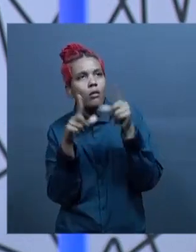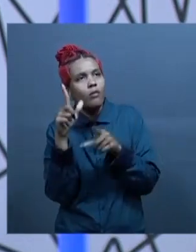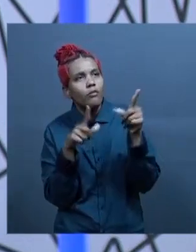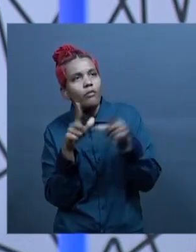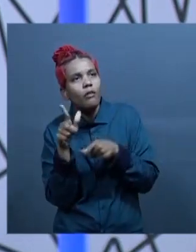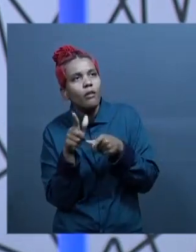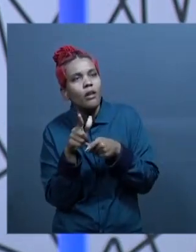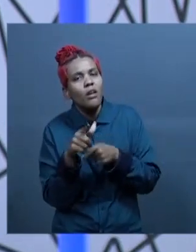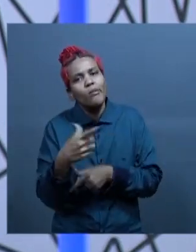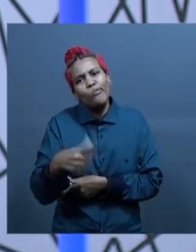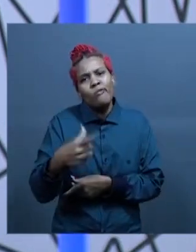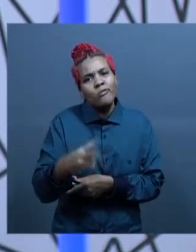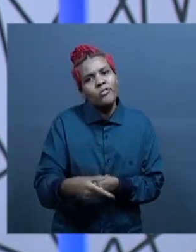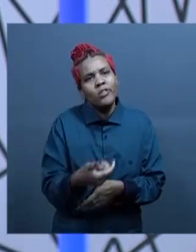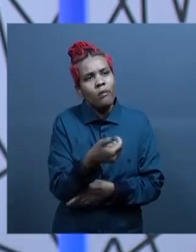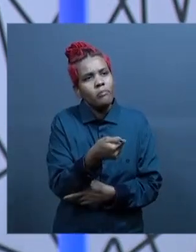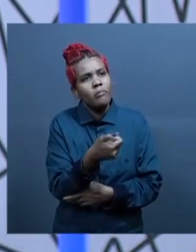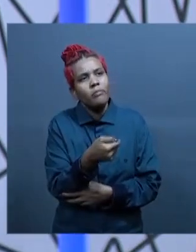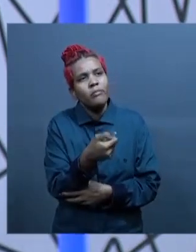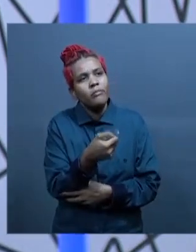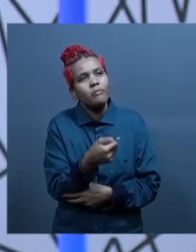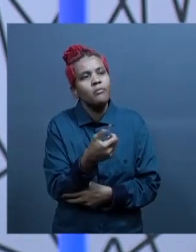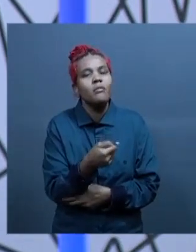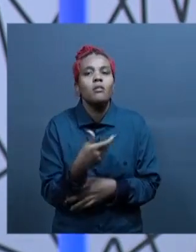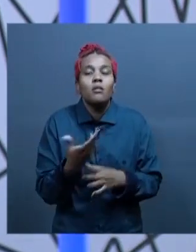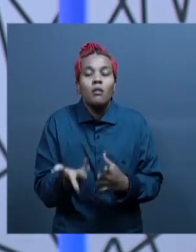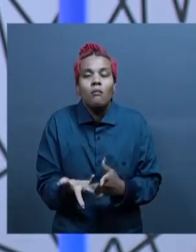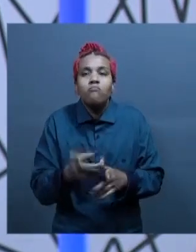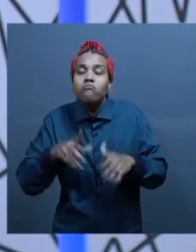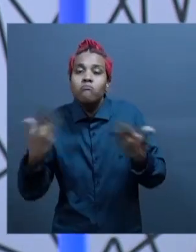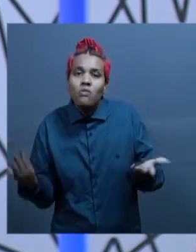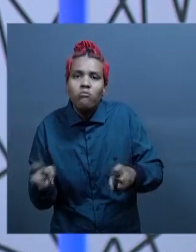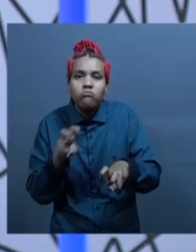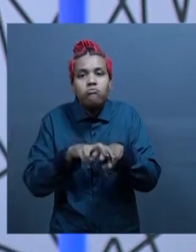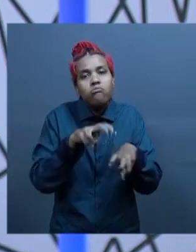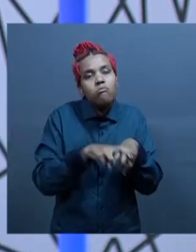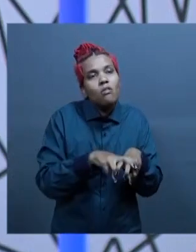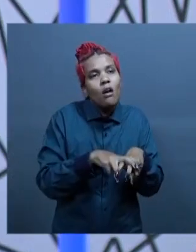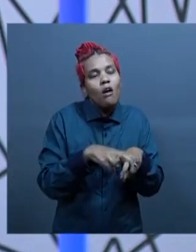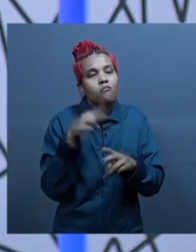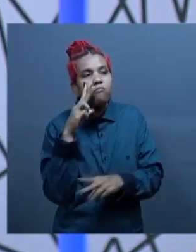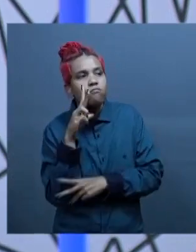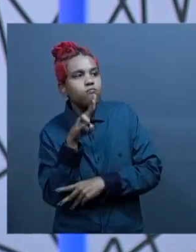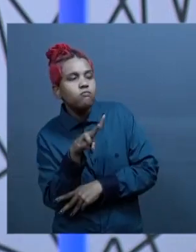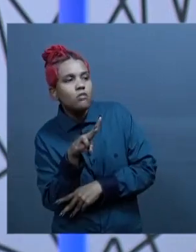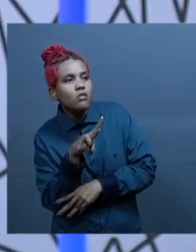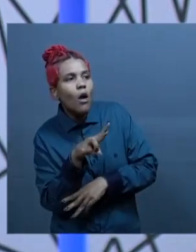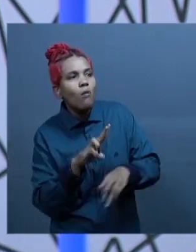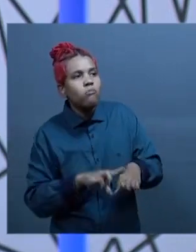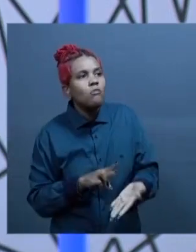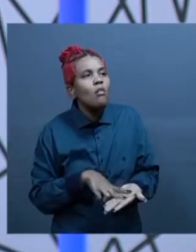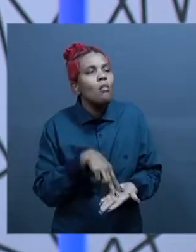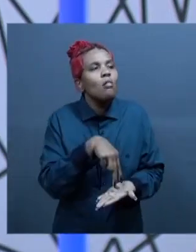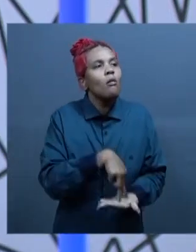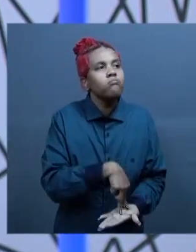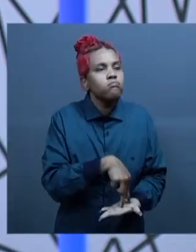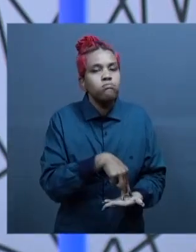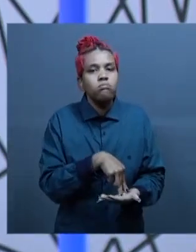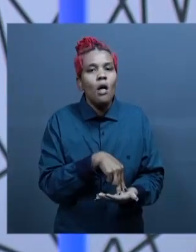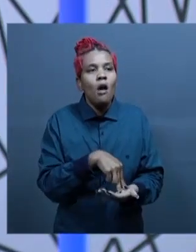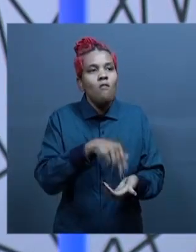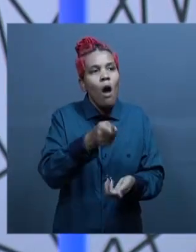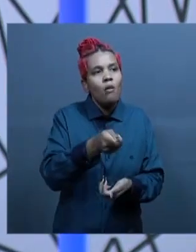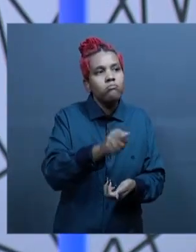controle remoto tinha né então ela é sentavam se viam levantavam desligavam e era um evento